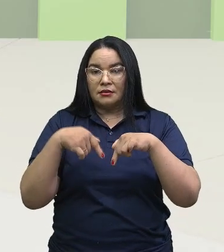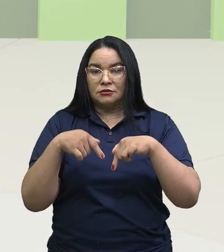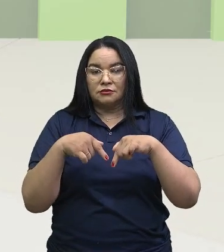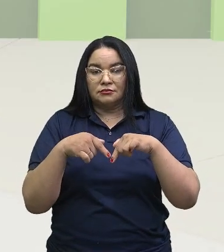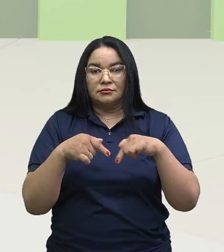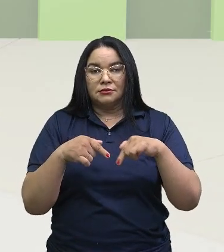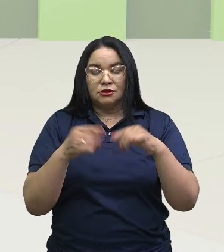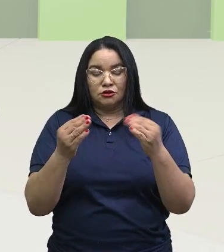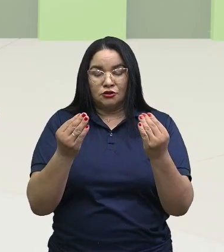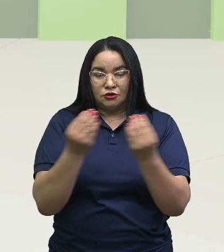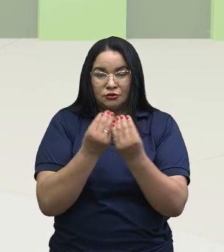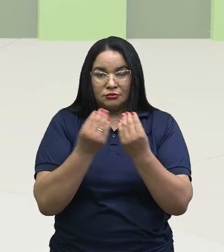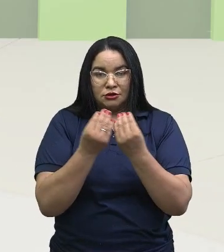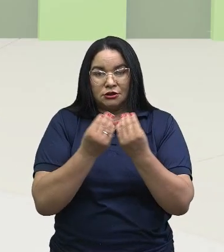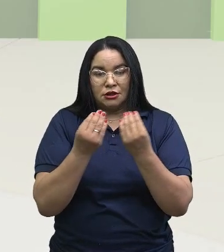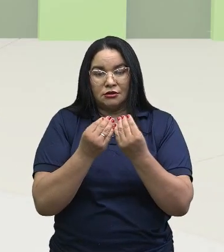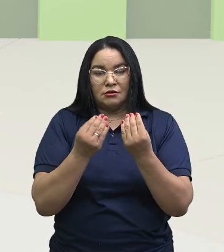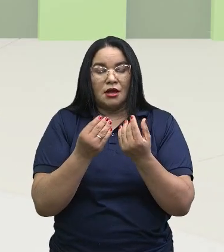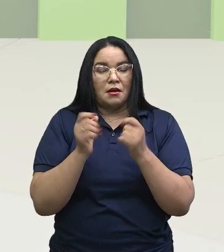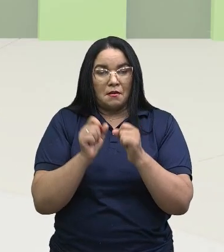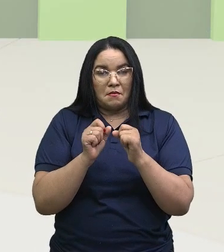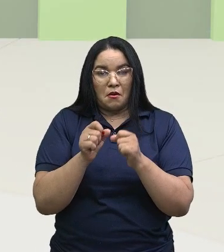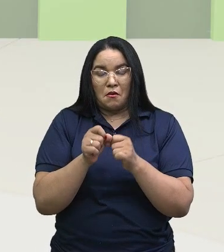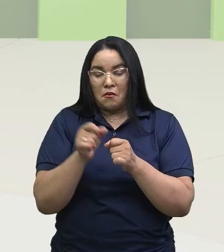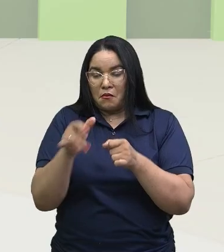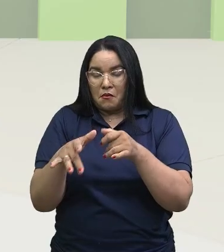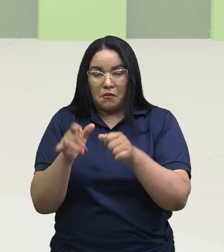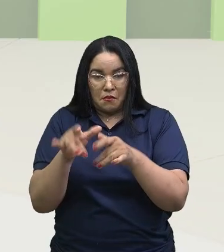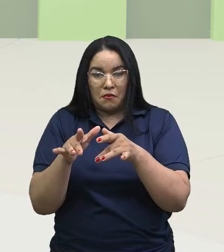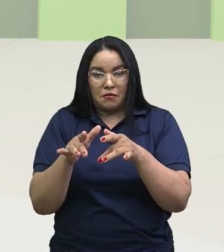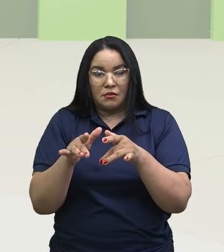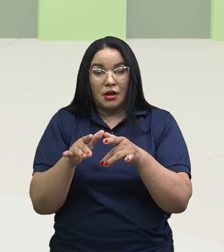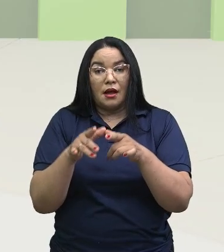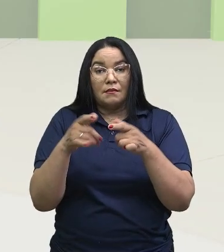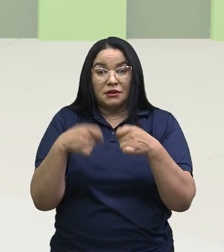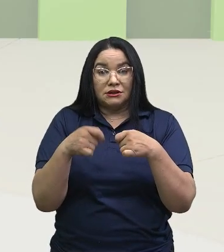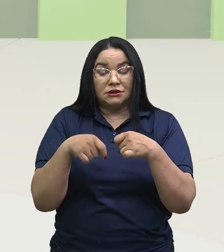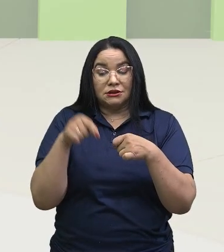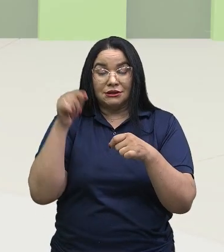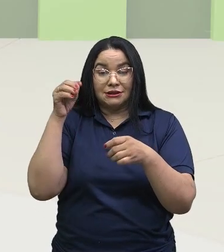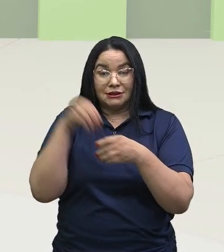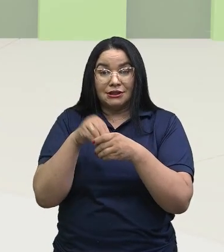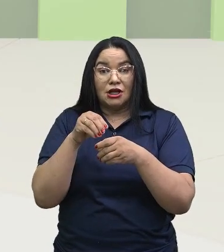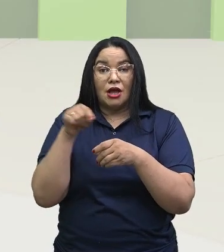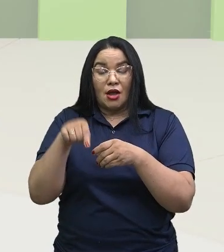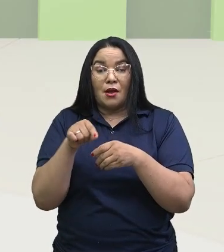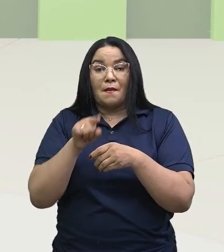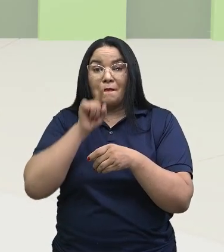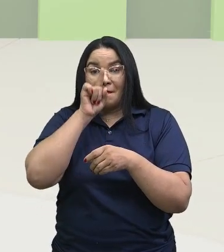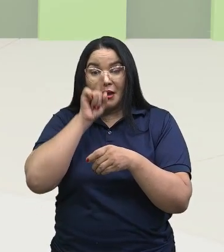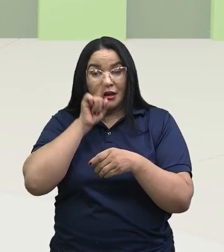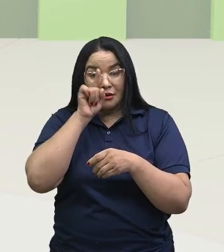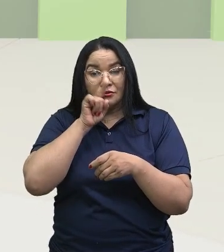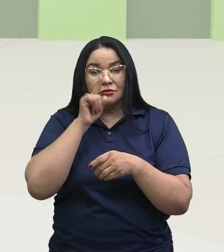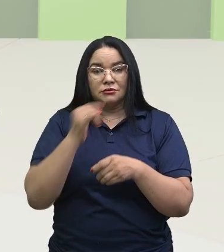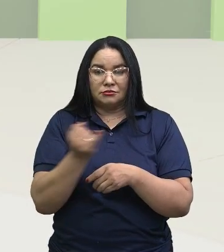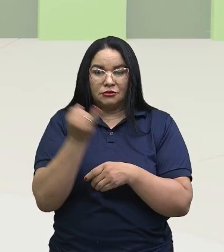resíduos químicos que são descartados, é importante você entender a periculosidade de cada um